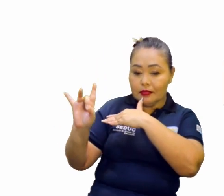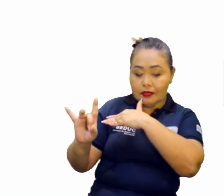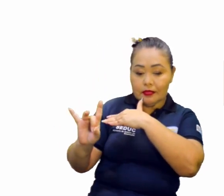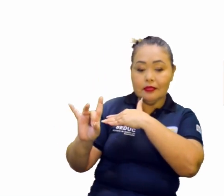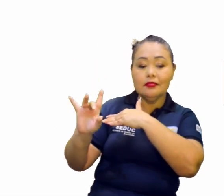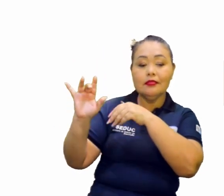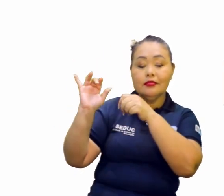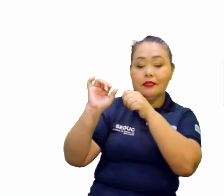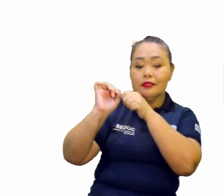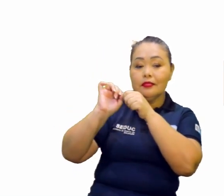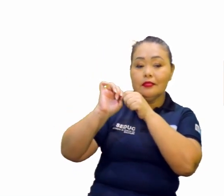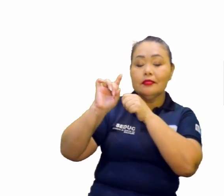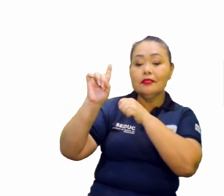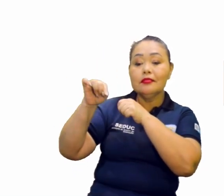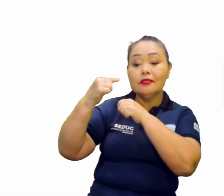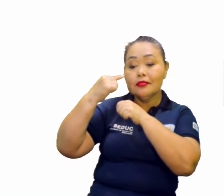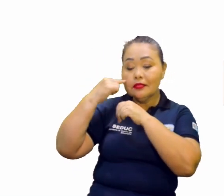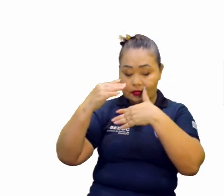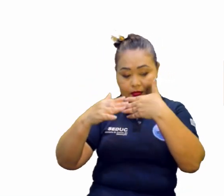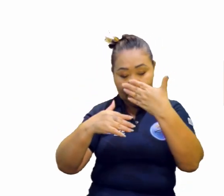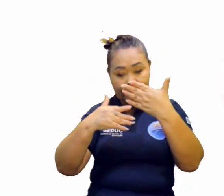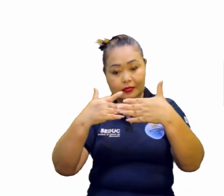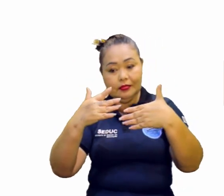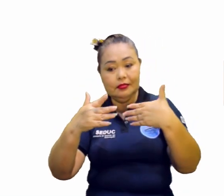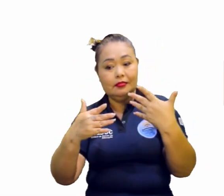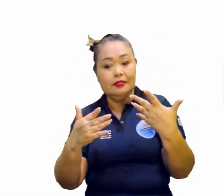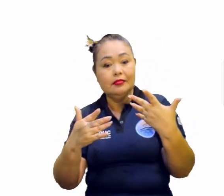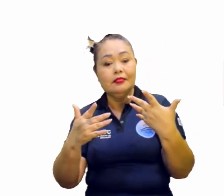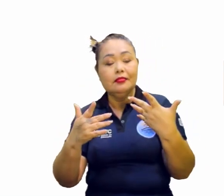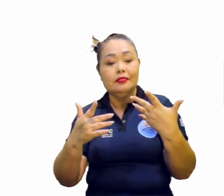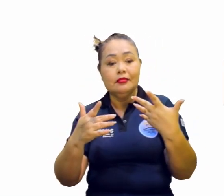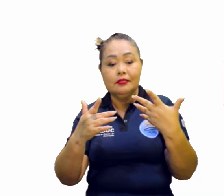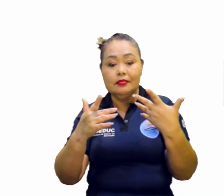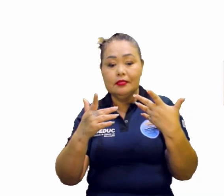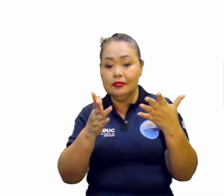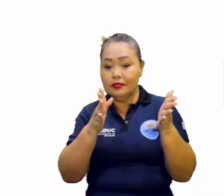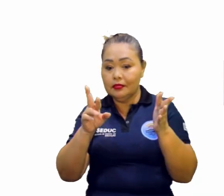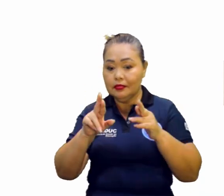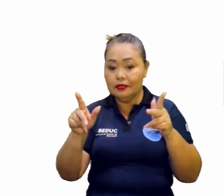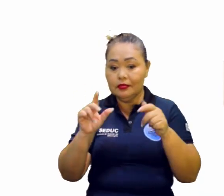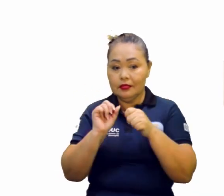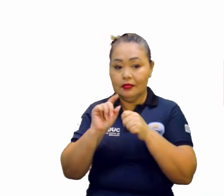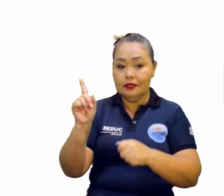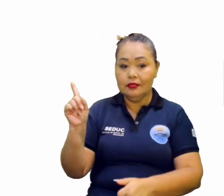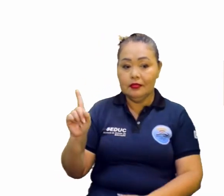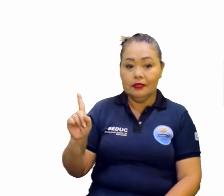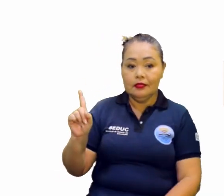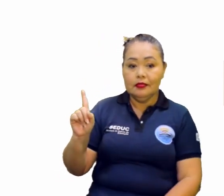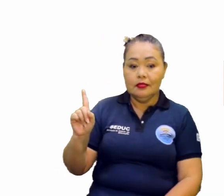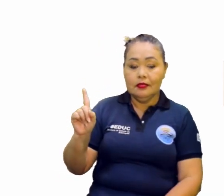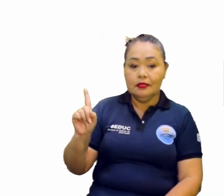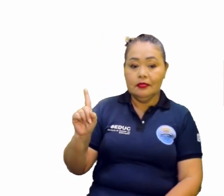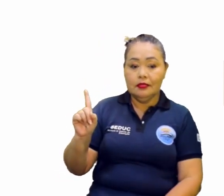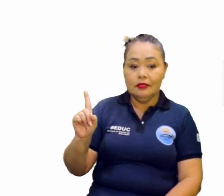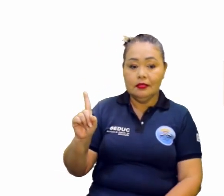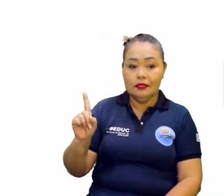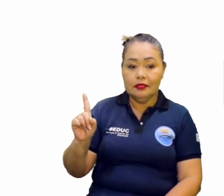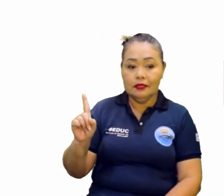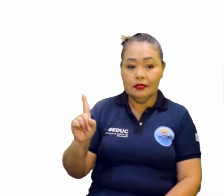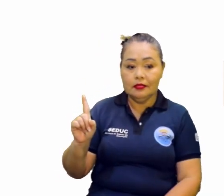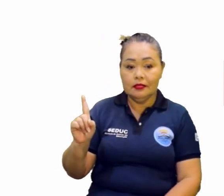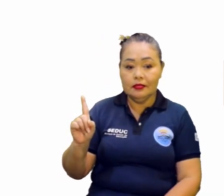tem uma linha de produção, né? Aqui é outra linha de produção, certo? Tem